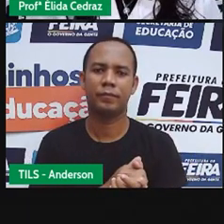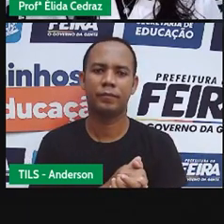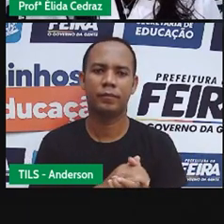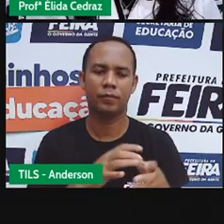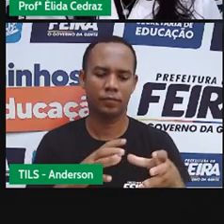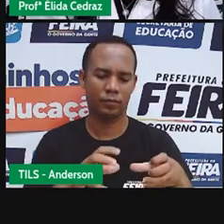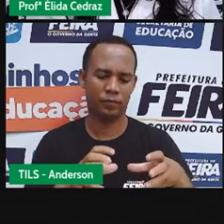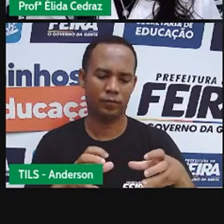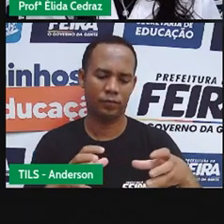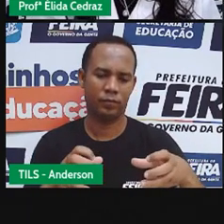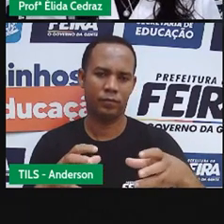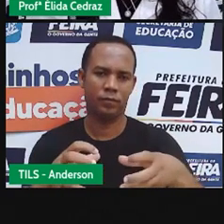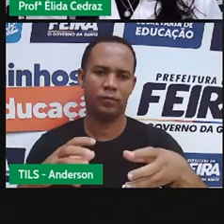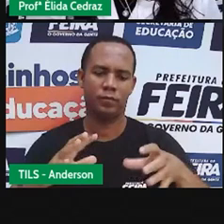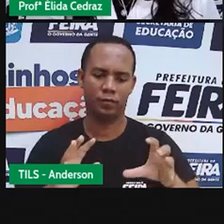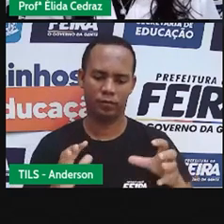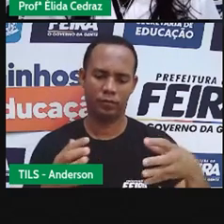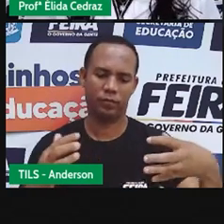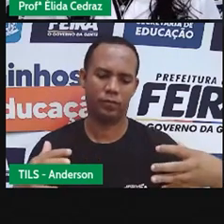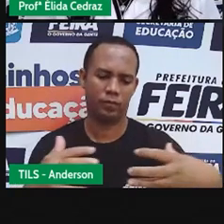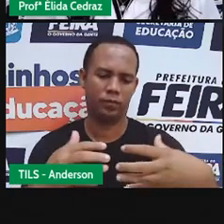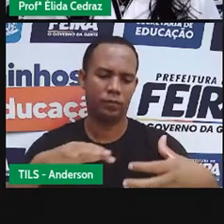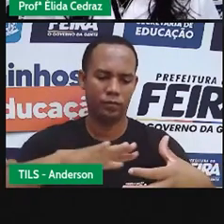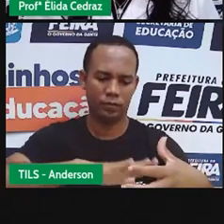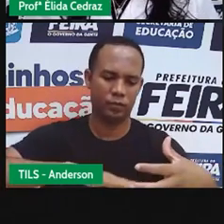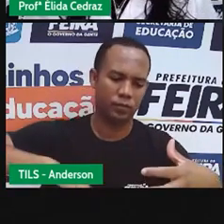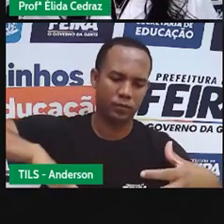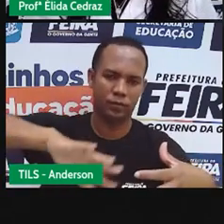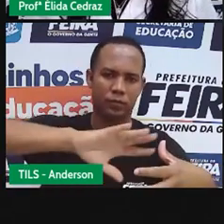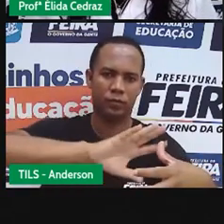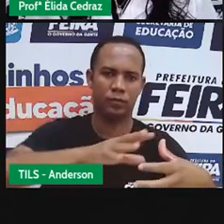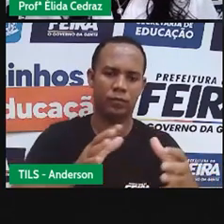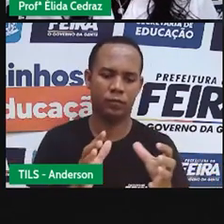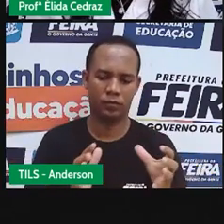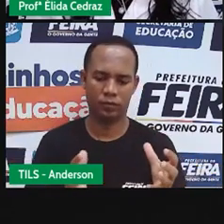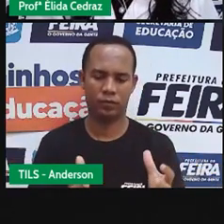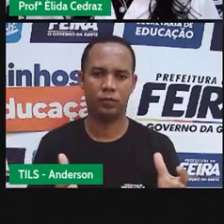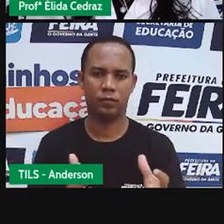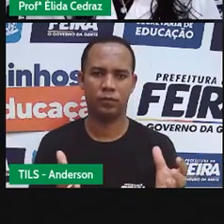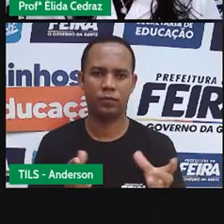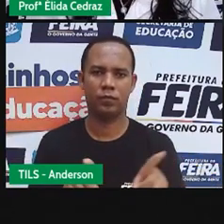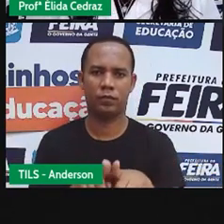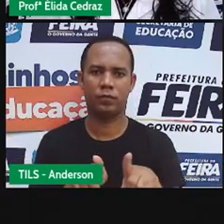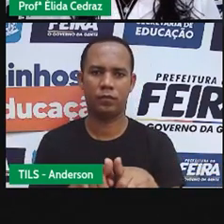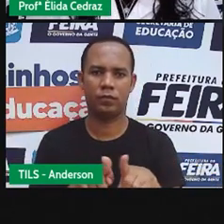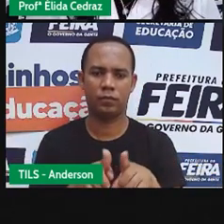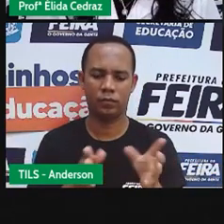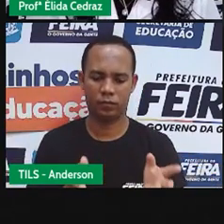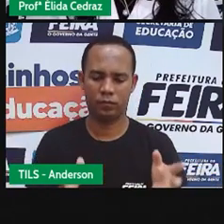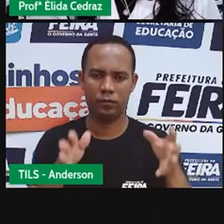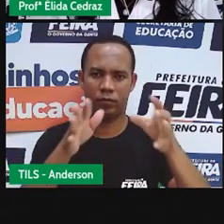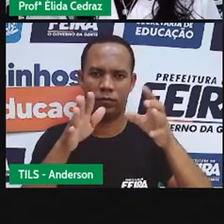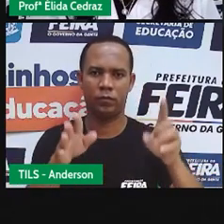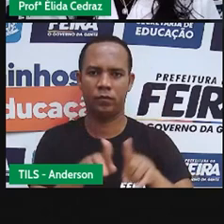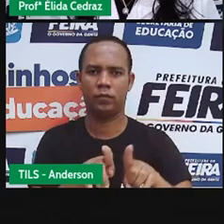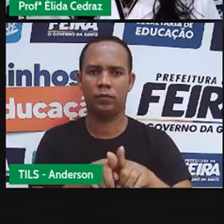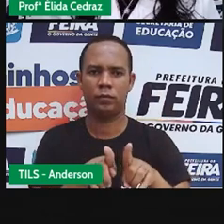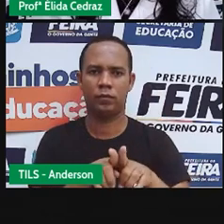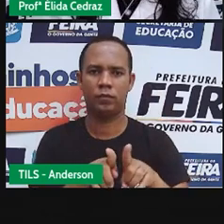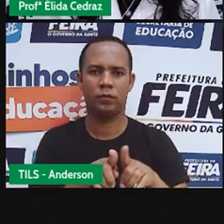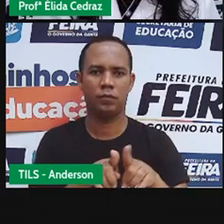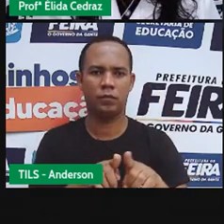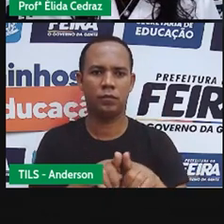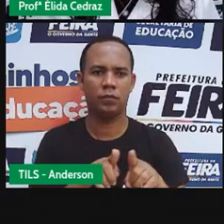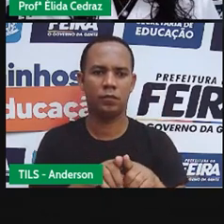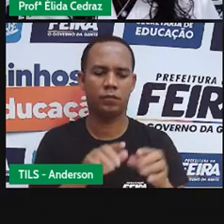Com o barro e a argila, eles produzem as cerâmicas. São os vasos, as estatuetas, né, os artesanatos,